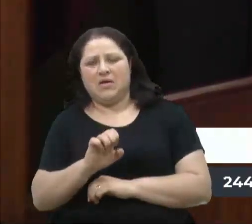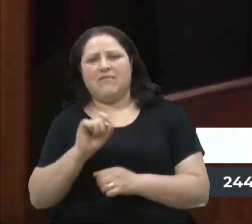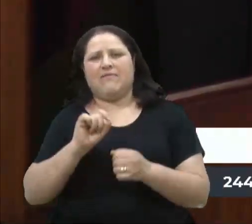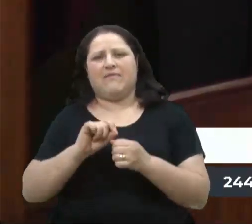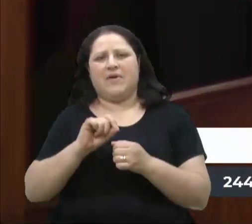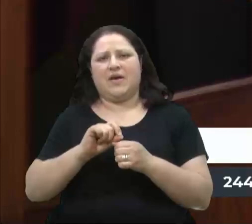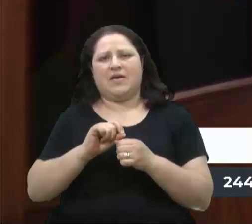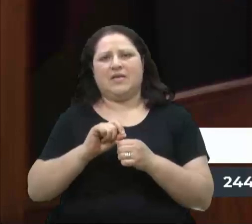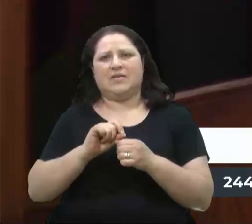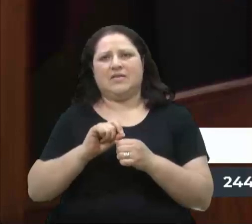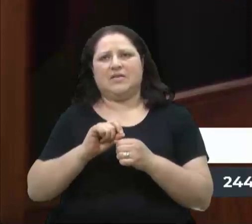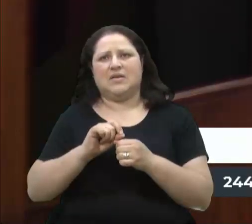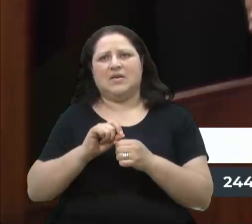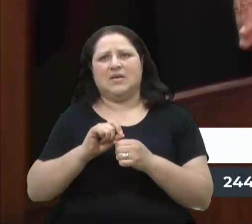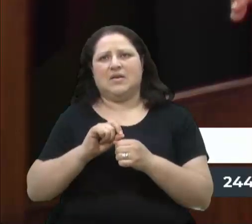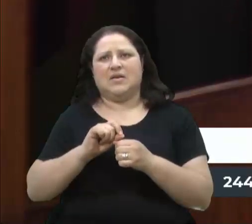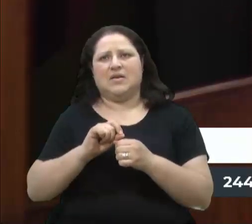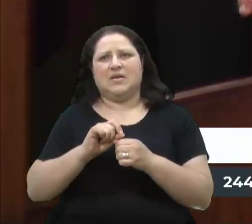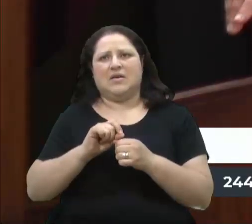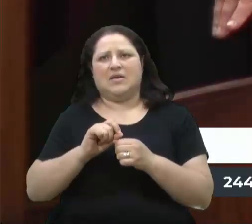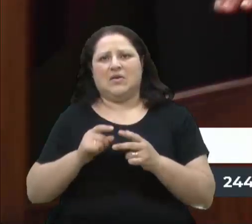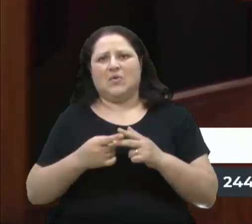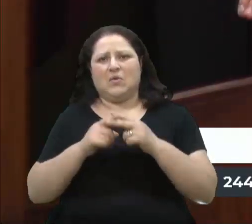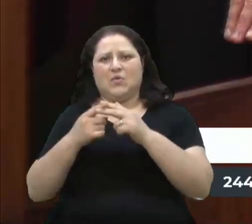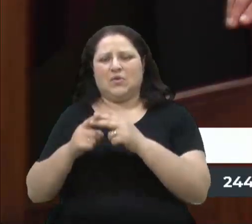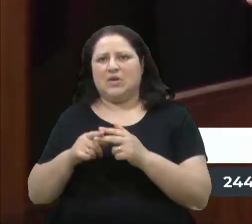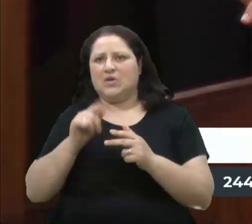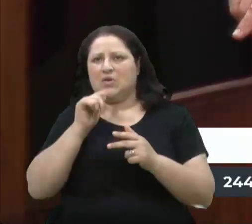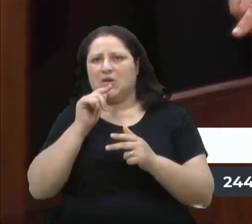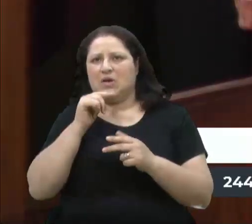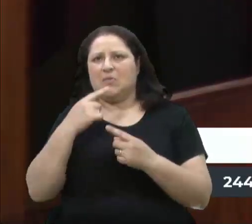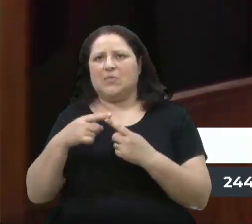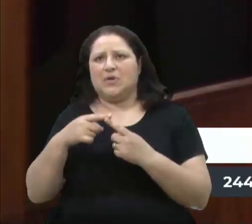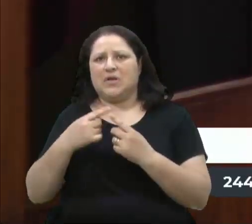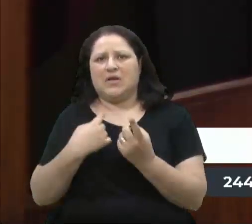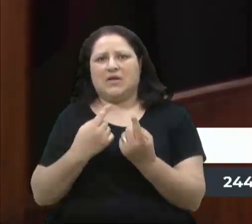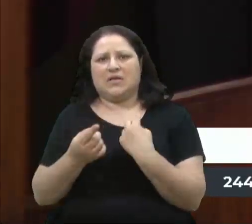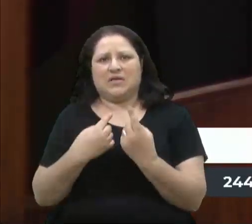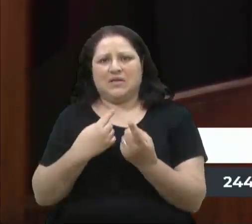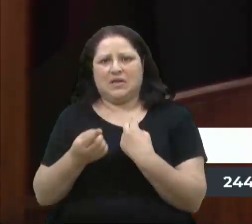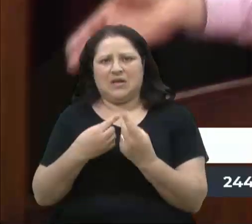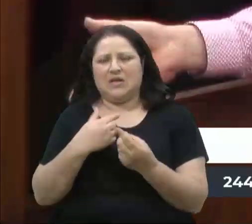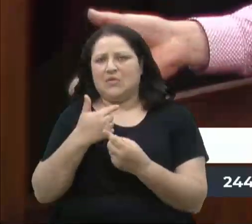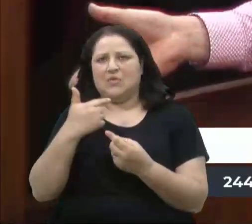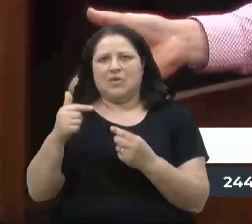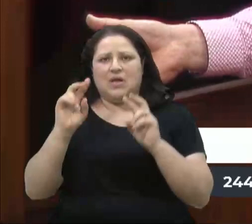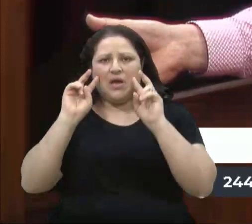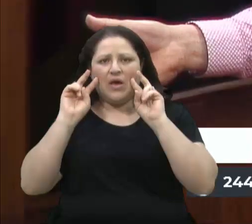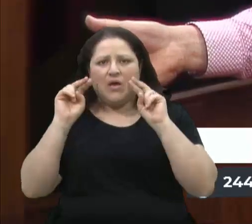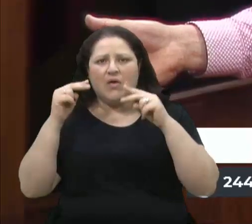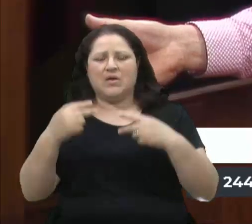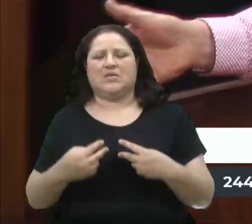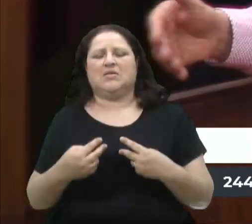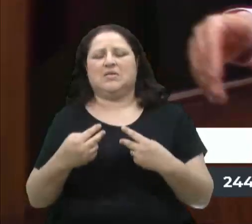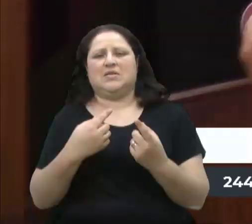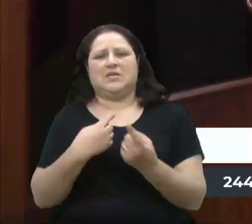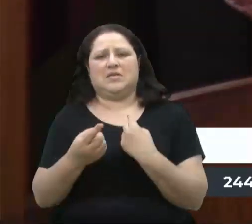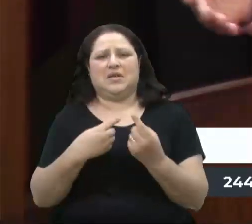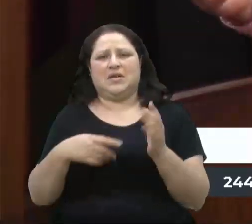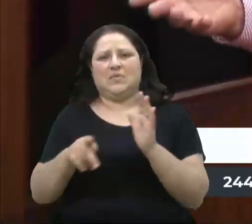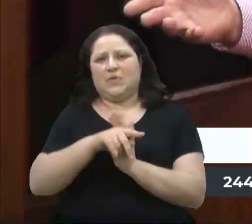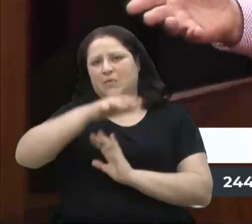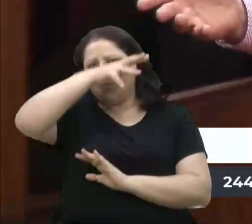essas estradas que não estão reconhecidas ainda como estradas públicas. Então é